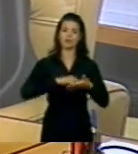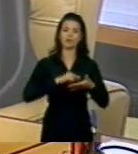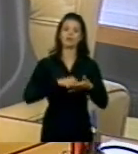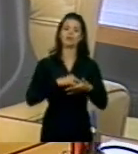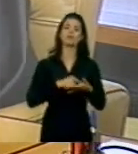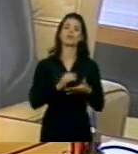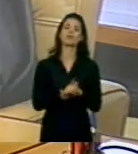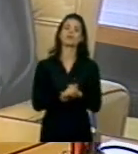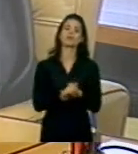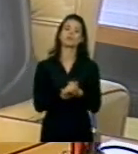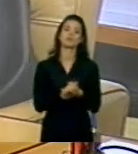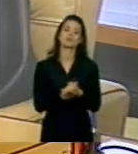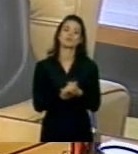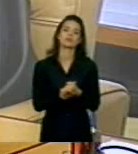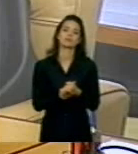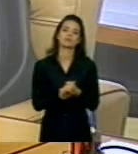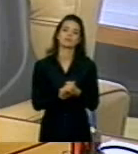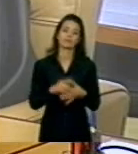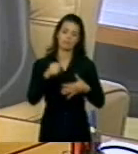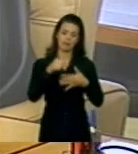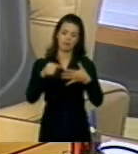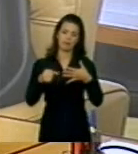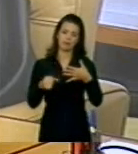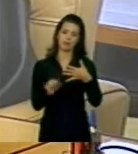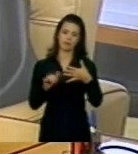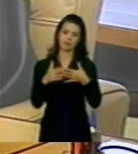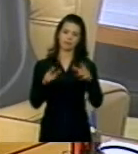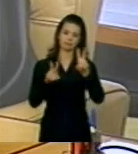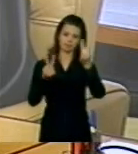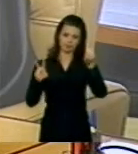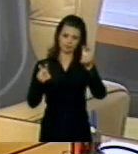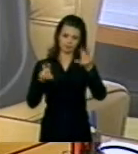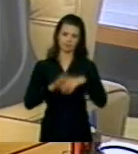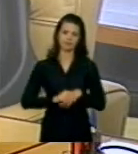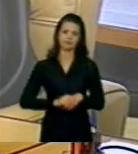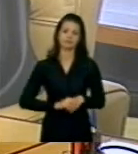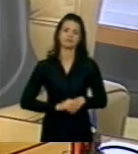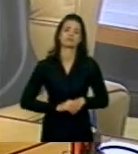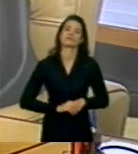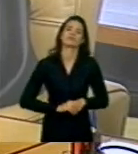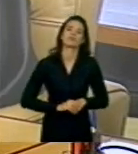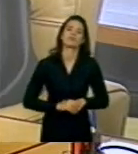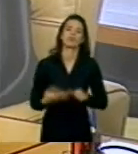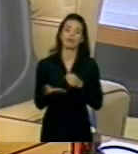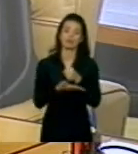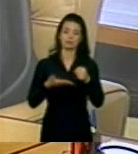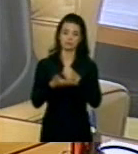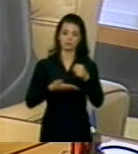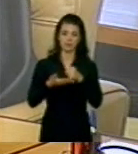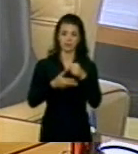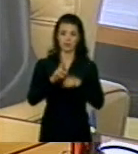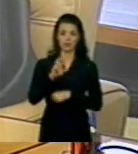colocada nos seguintes termos, entre aspas, o postulado republicano que